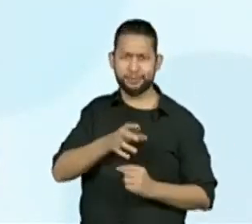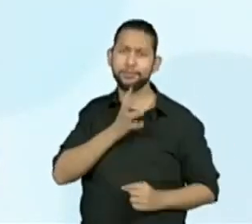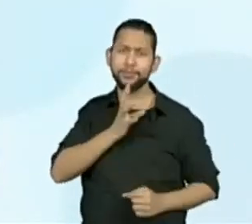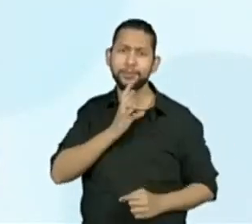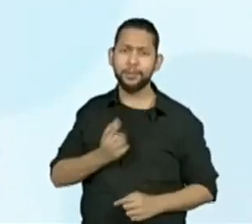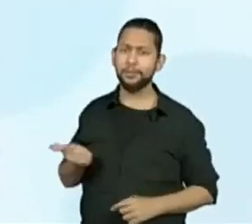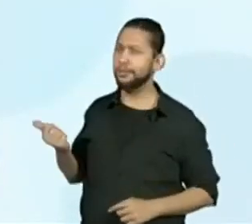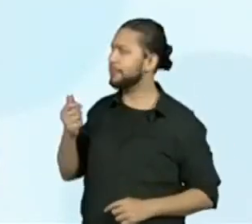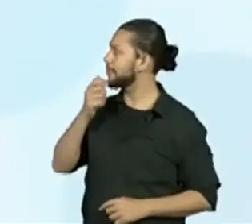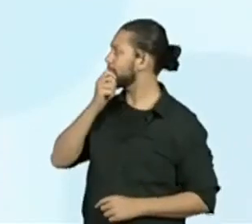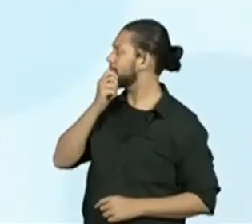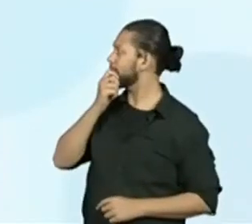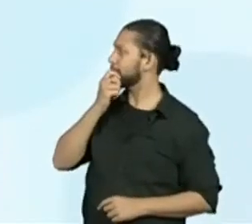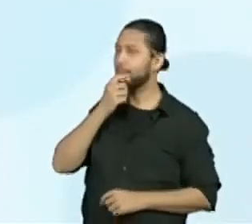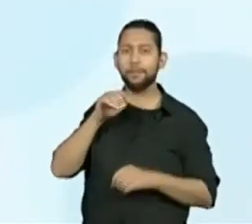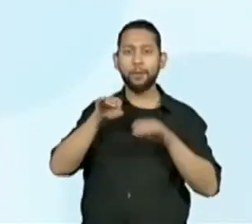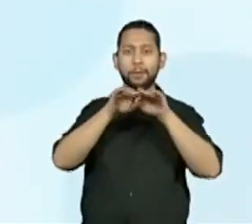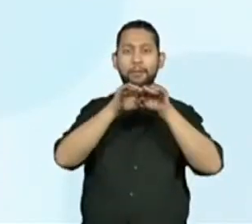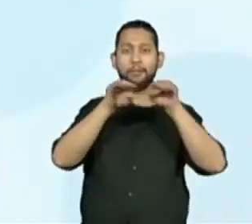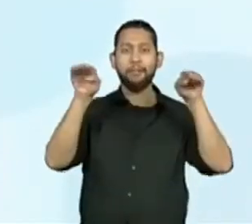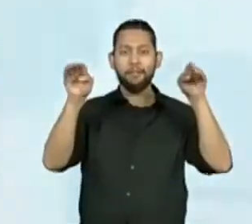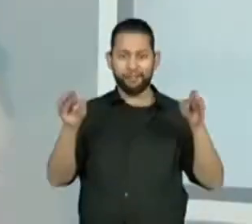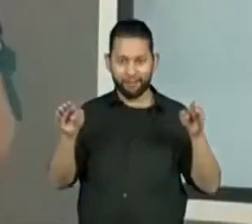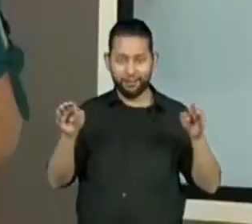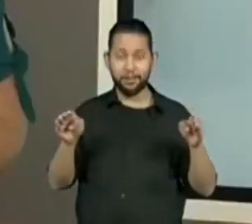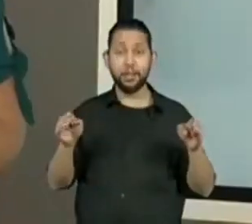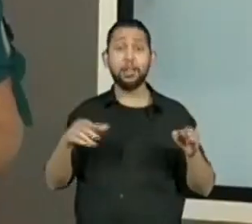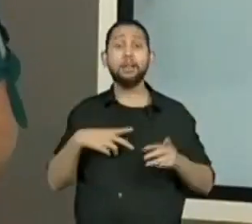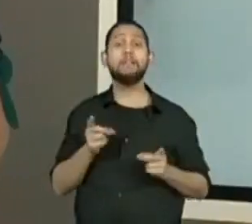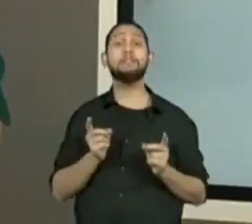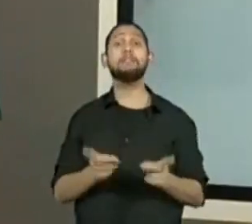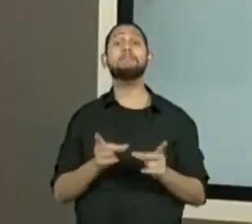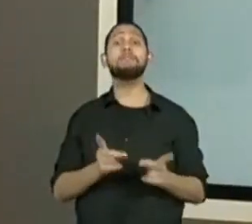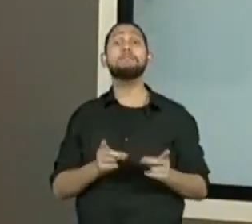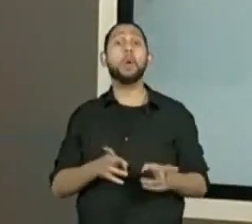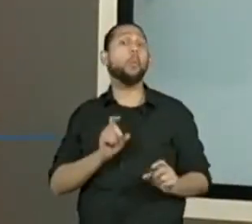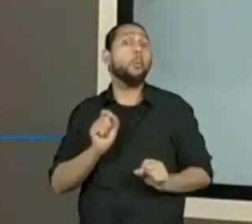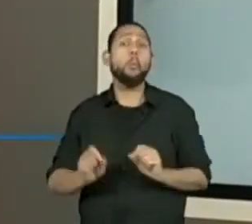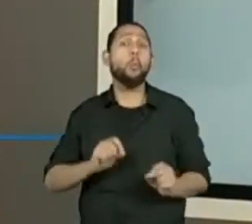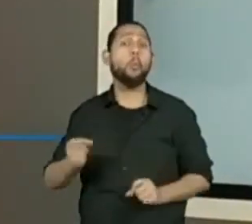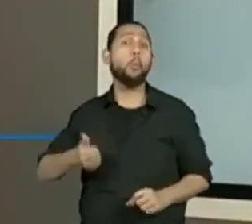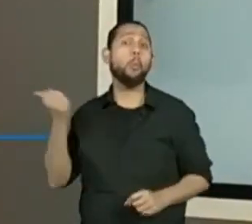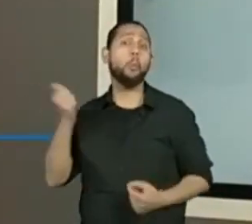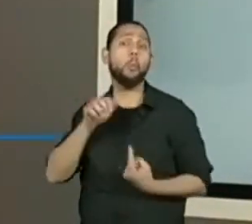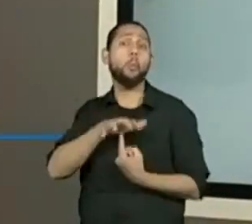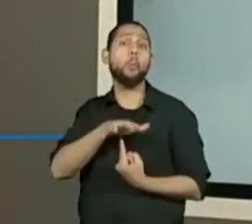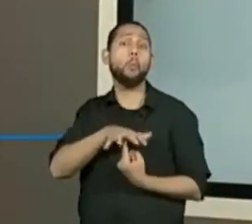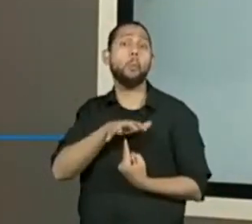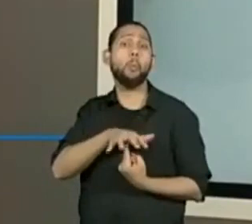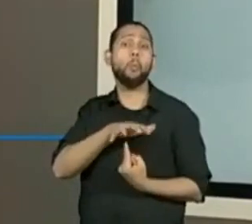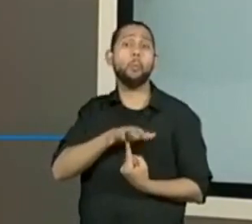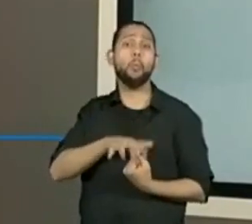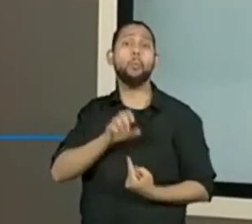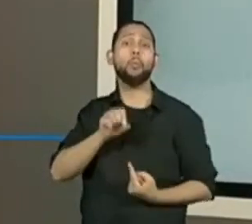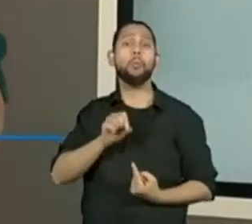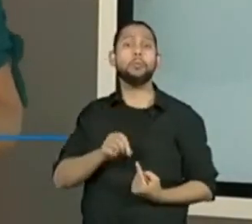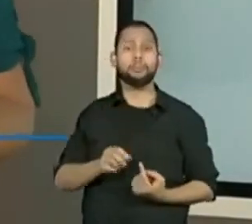conhecem em Que tipos de alimentos são vendidos em uma Quitanda